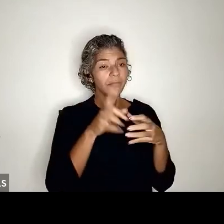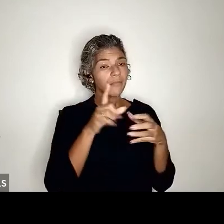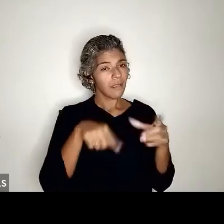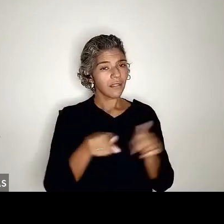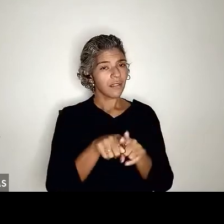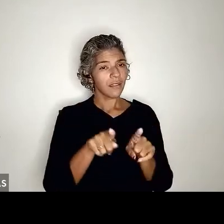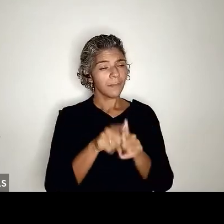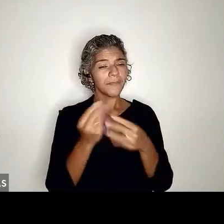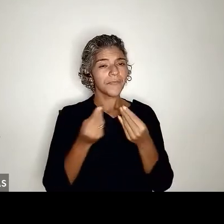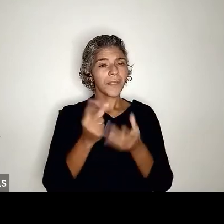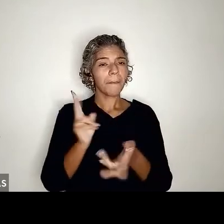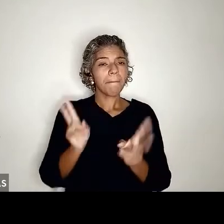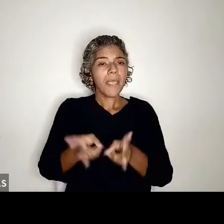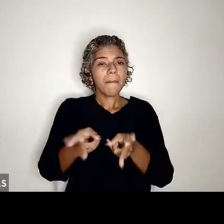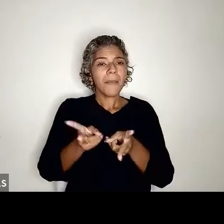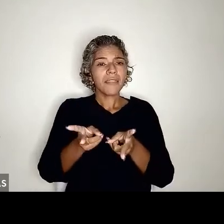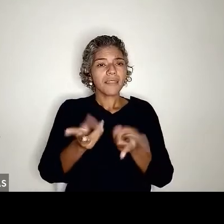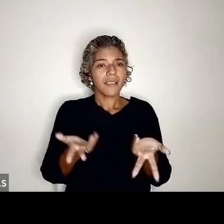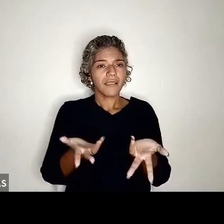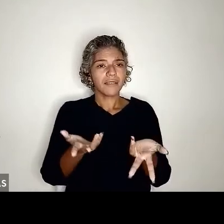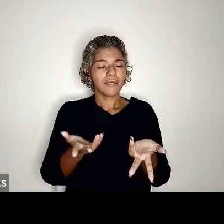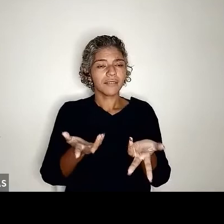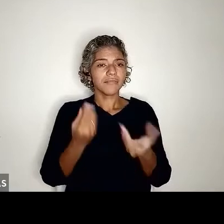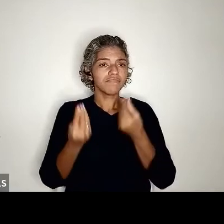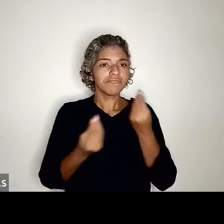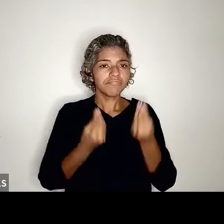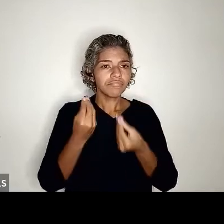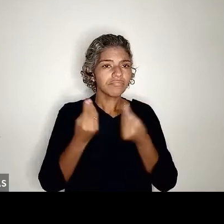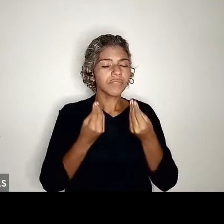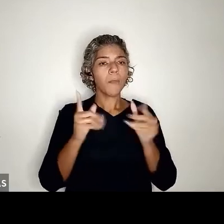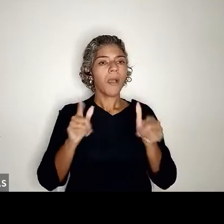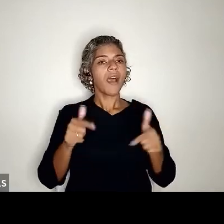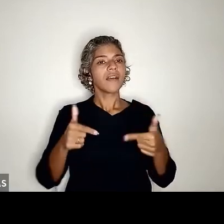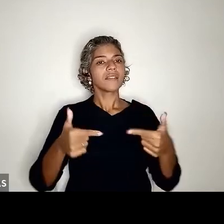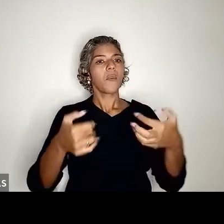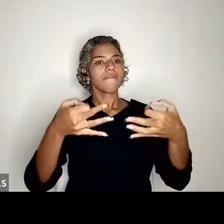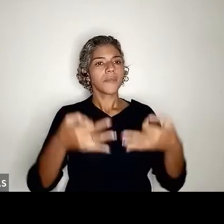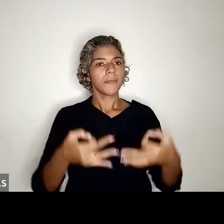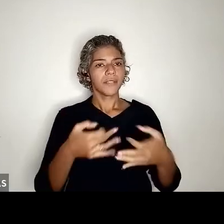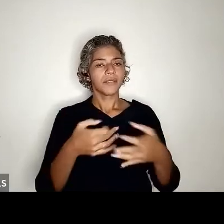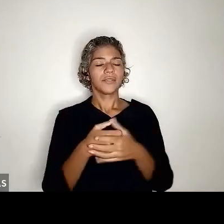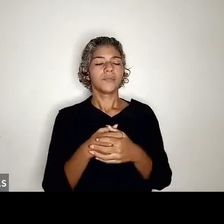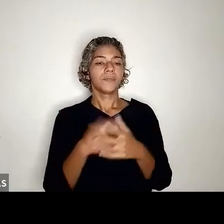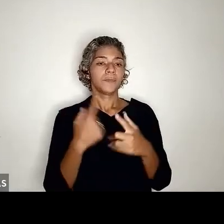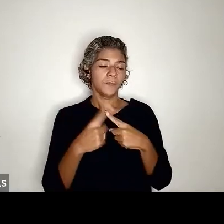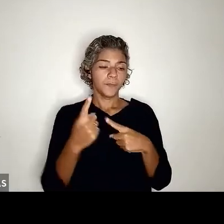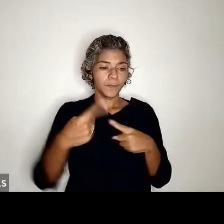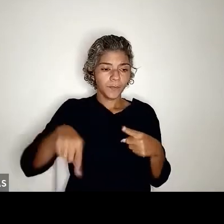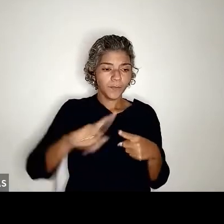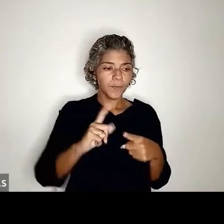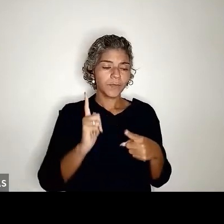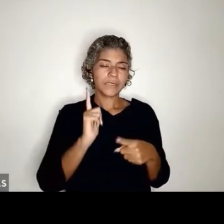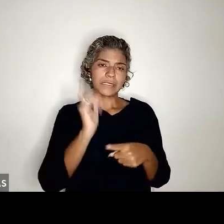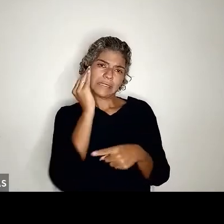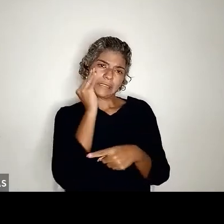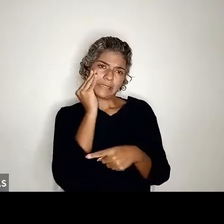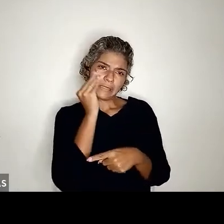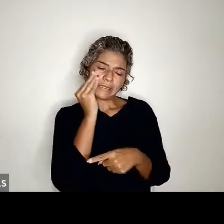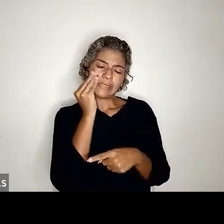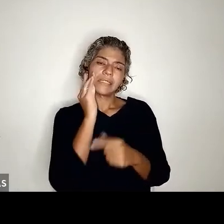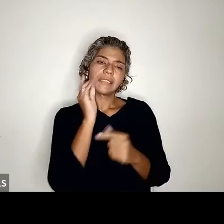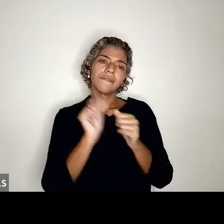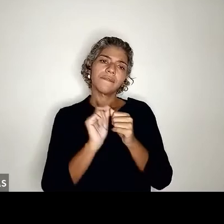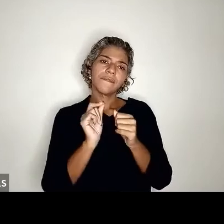que diz respeito às políticas de ações afirmativas, né, a gente tem se empenhado aí, né, na regulamentação